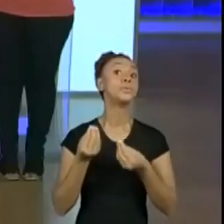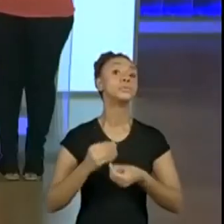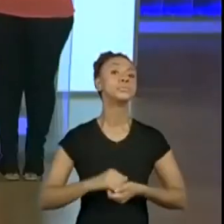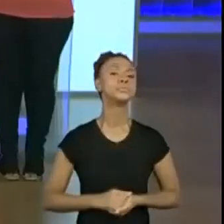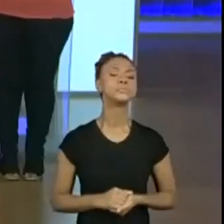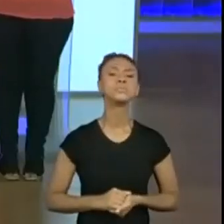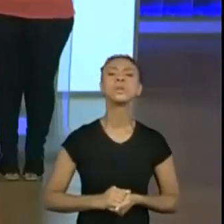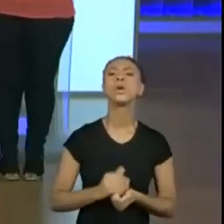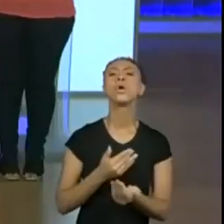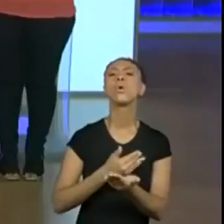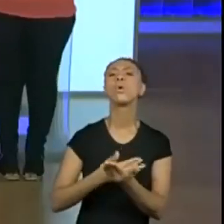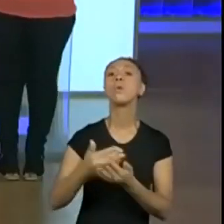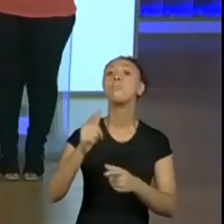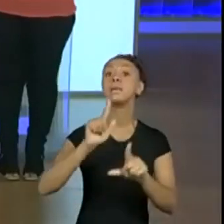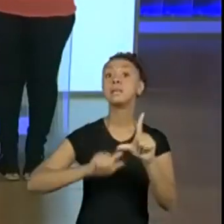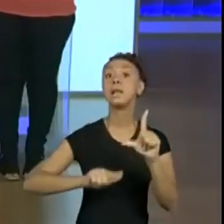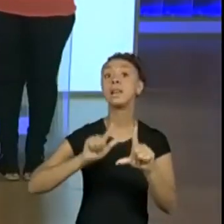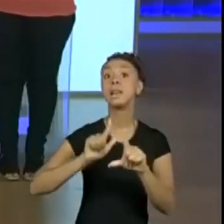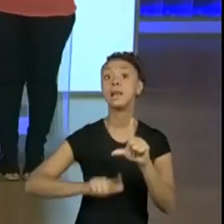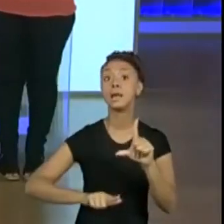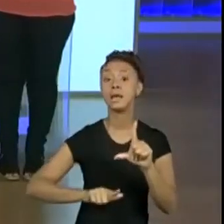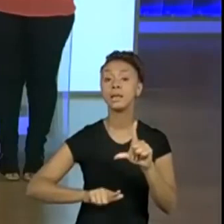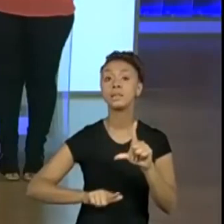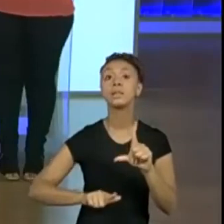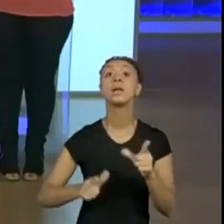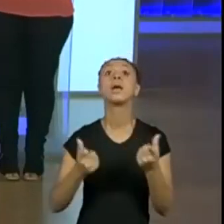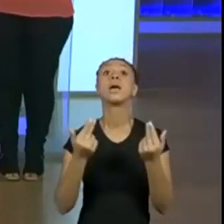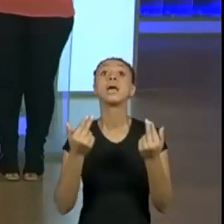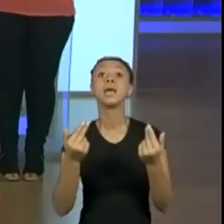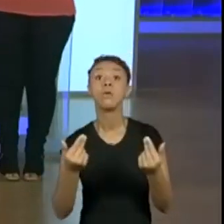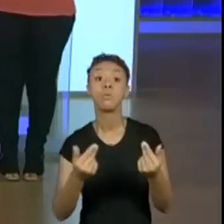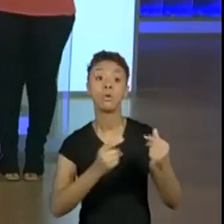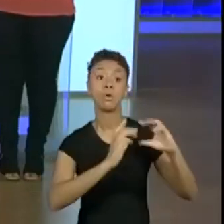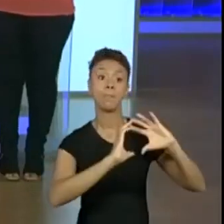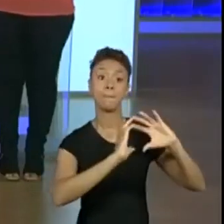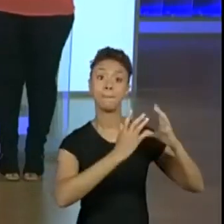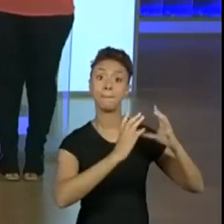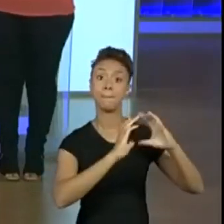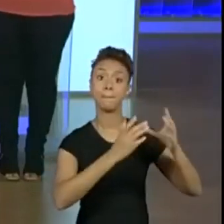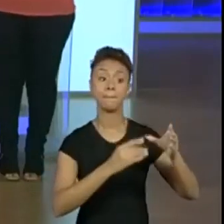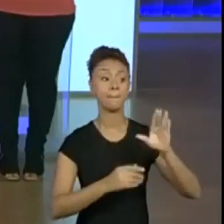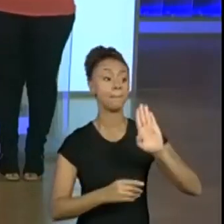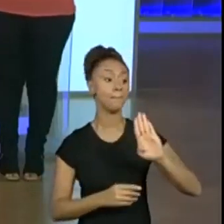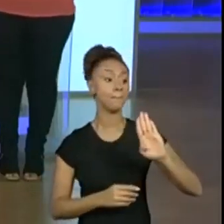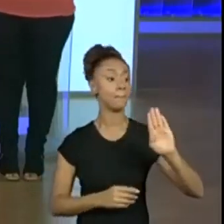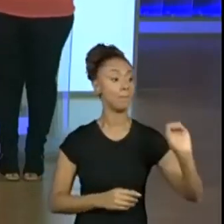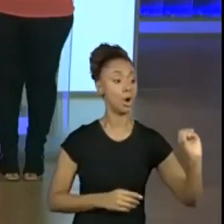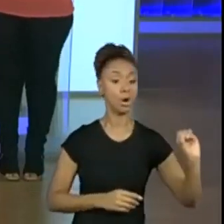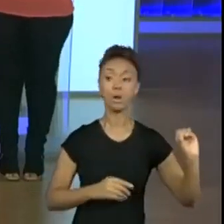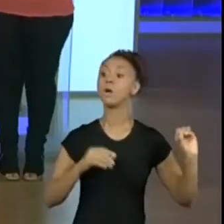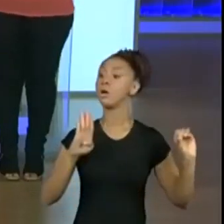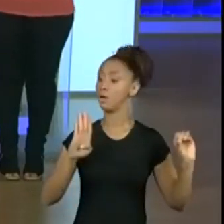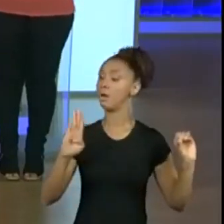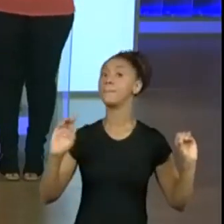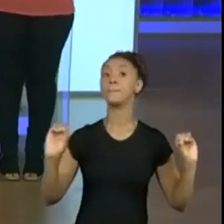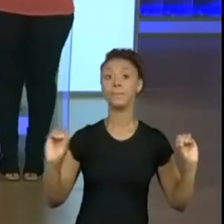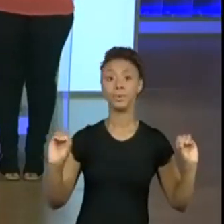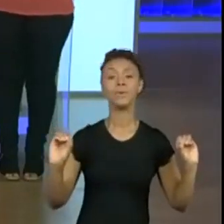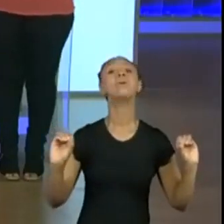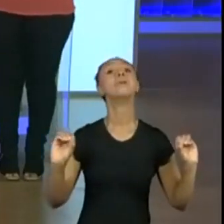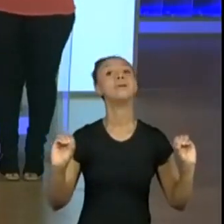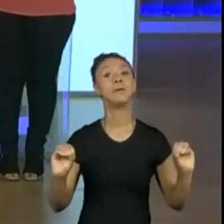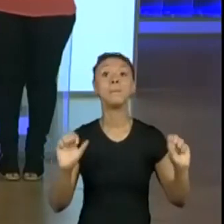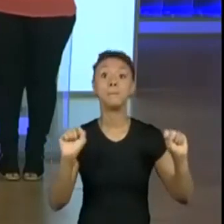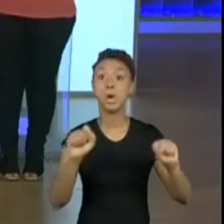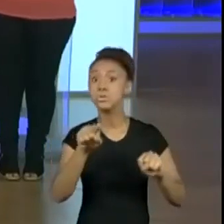lá. Começa com bo do bola. Bola. Então eu vou escrever... Boneca começa com bo de bola. E pode ser o brinquedo preferido